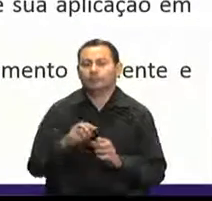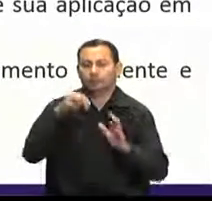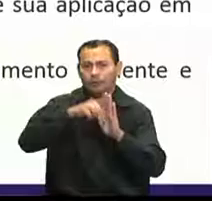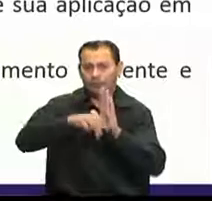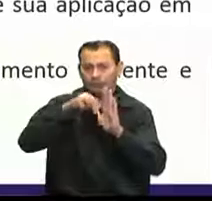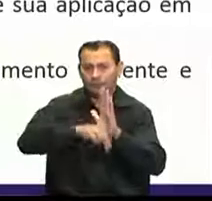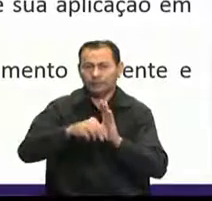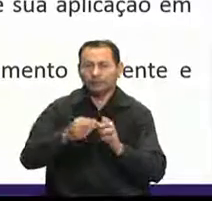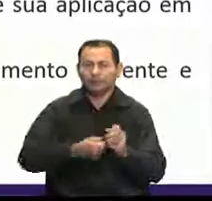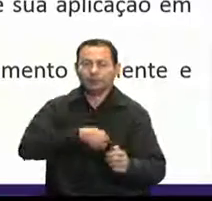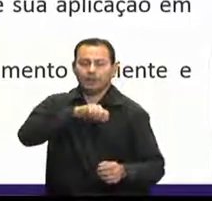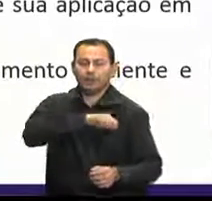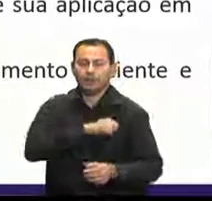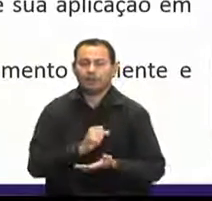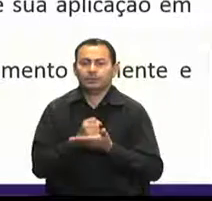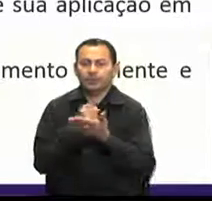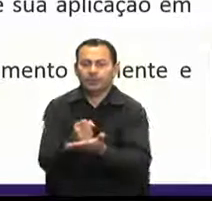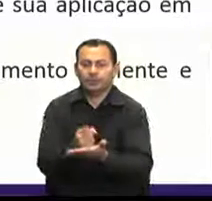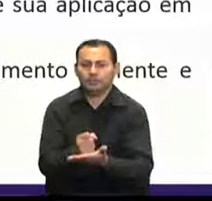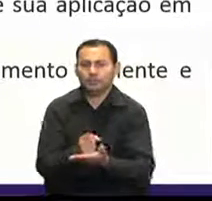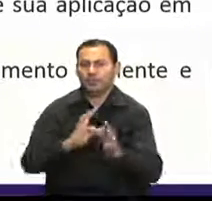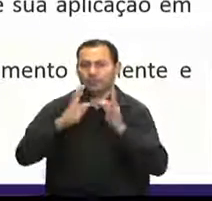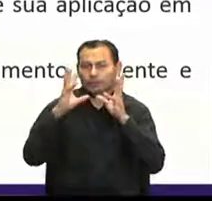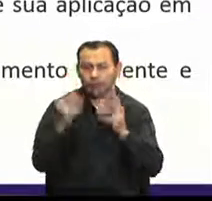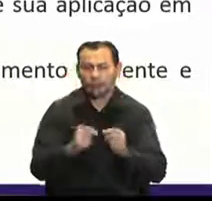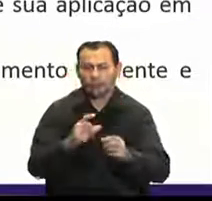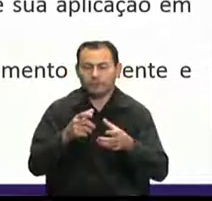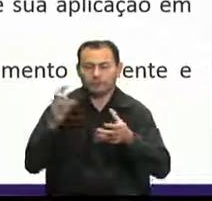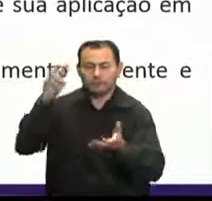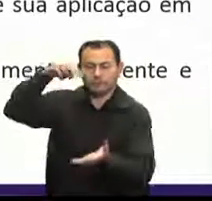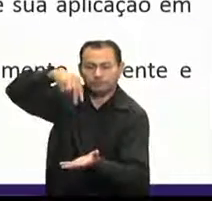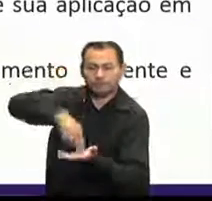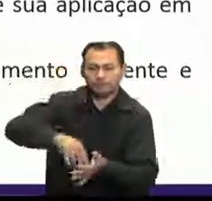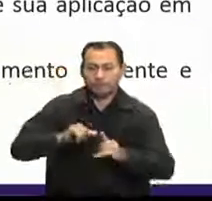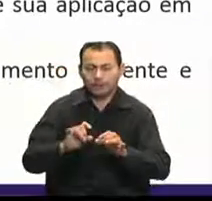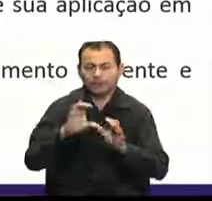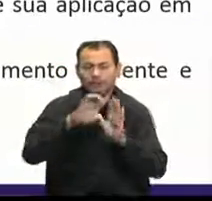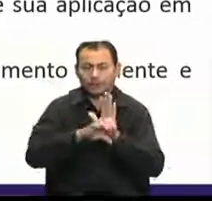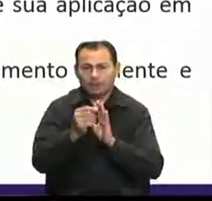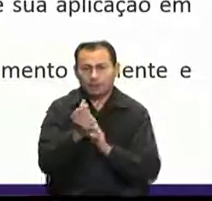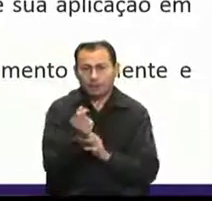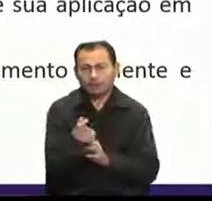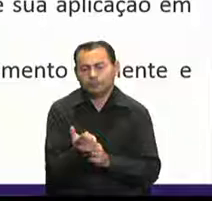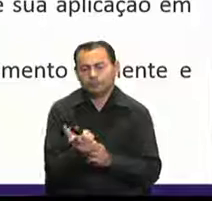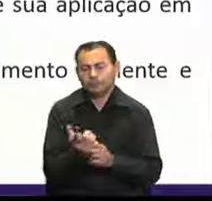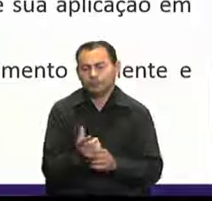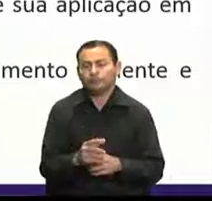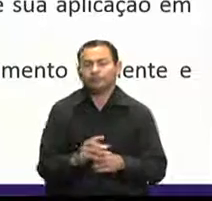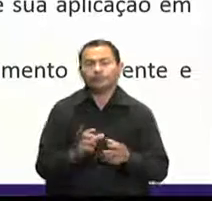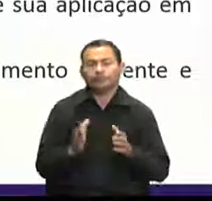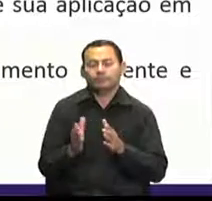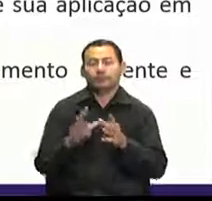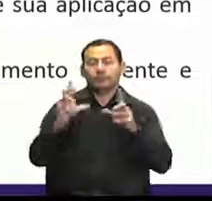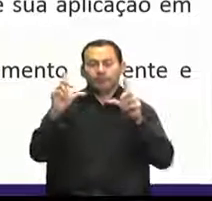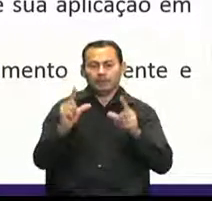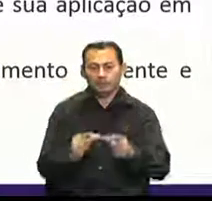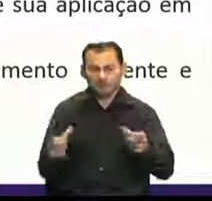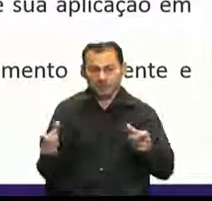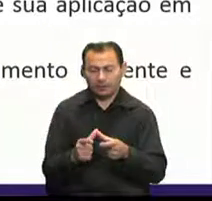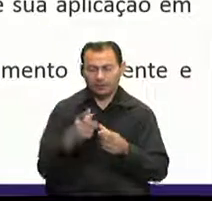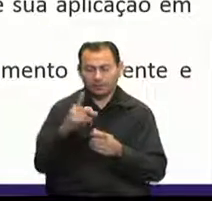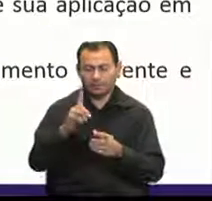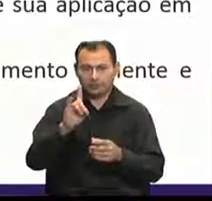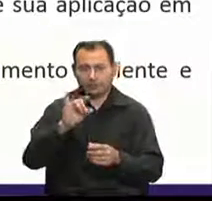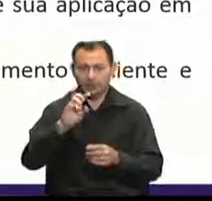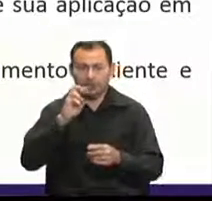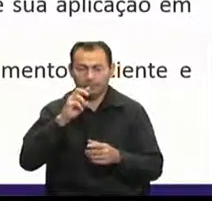normatizar fiscalizar e auxiliar todos os participantes do mercado de capitais a minimizar seus